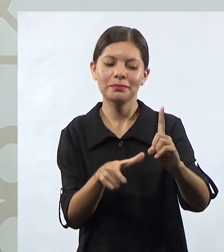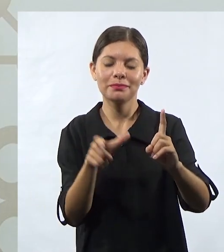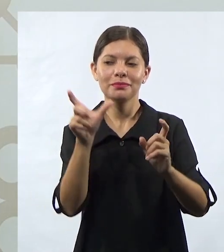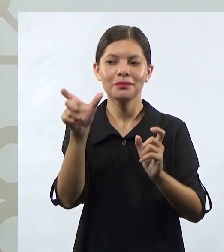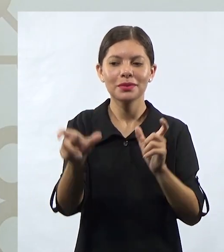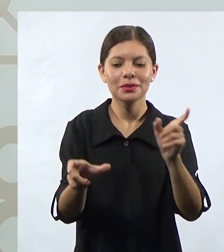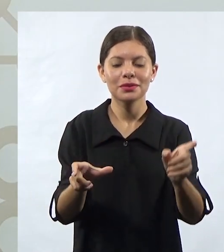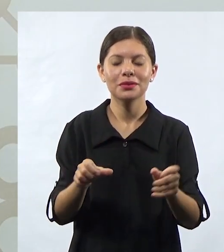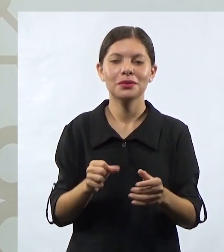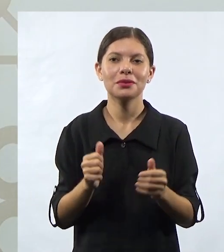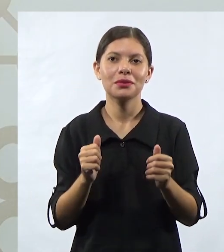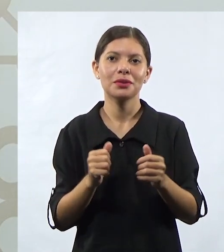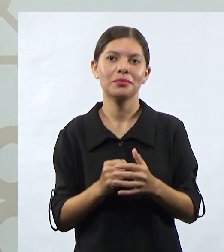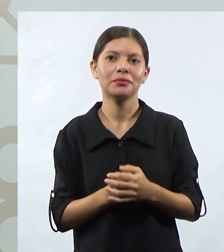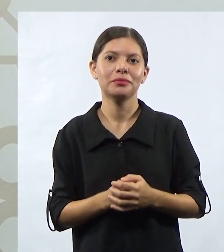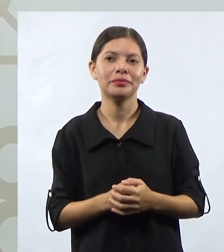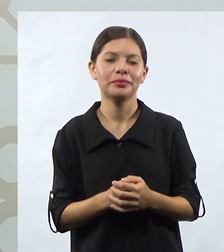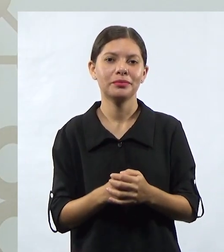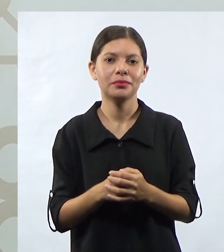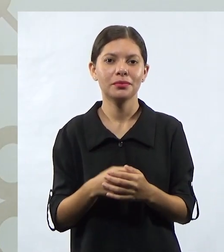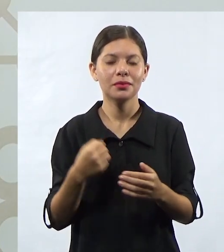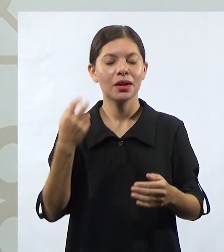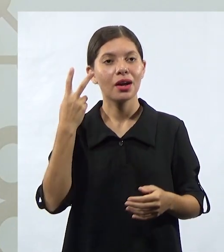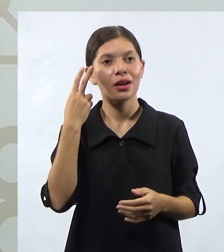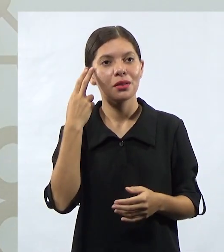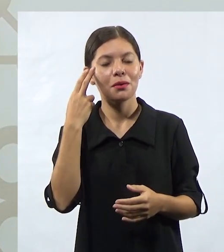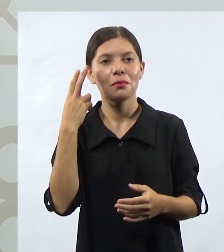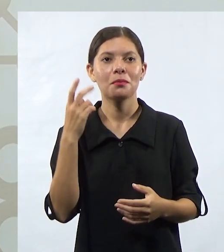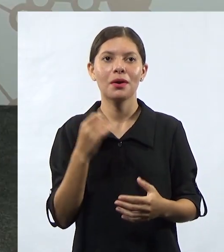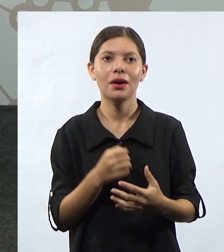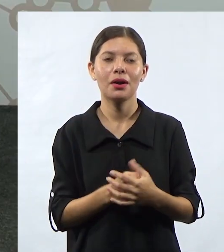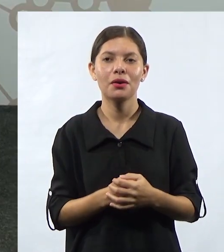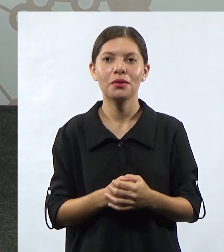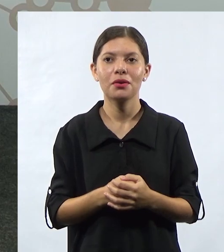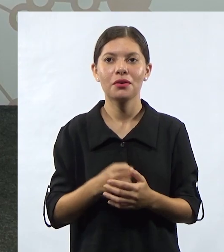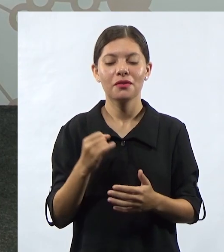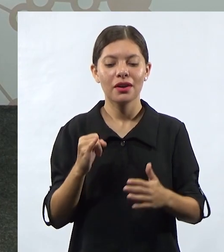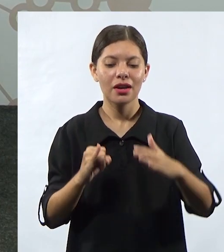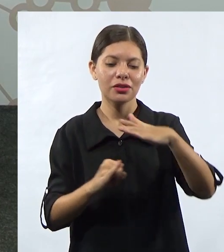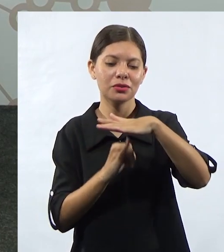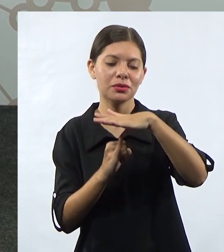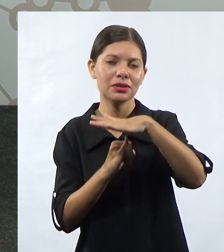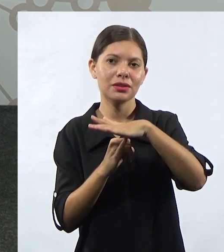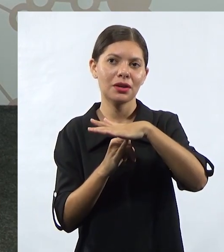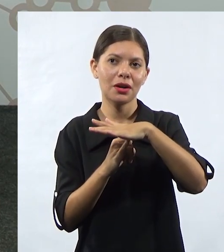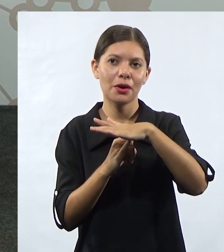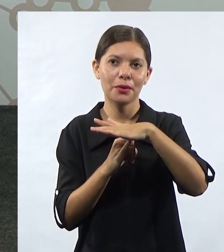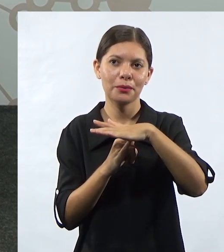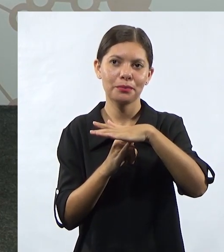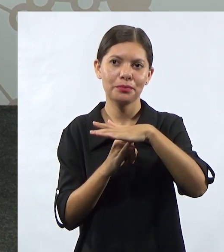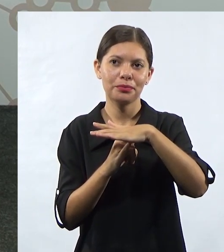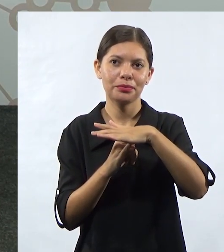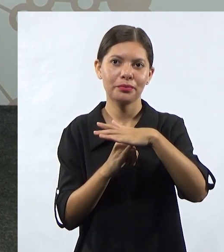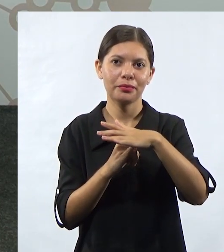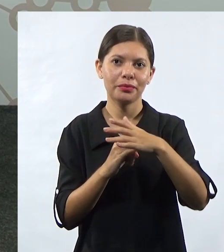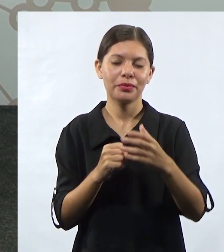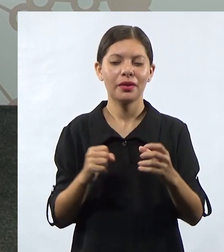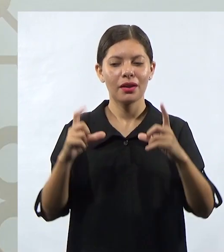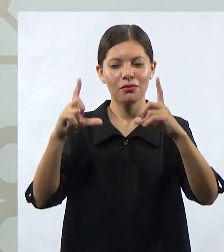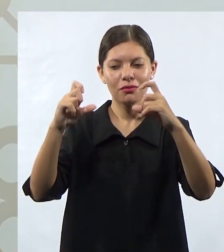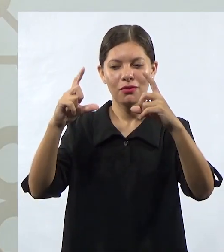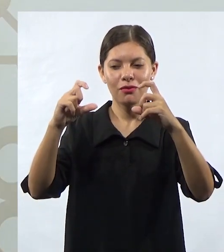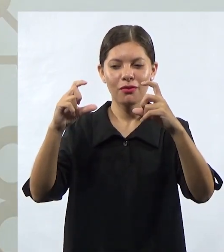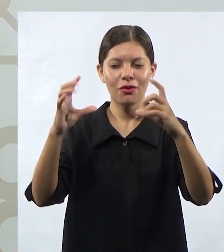como aquele gestor. A gente vê muito isso, geralmente, em instituições como tribunais, ou instituições mais antigas, que tem